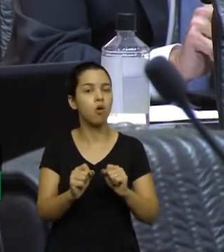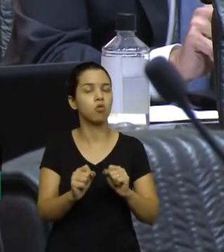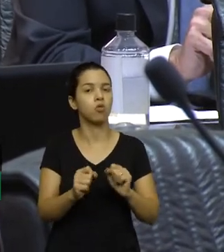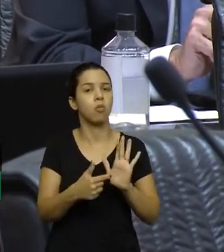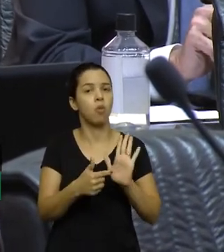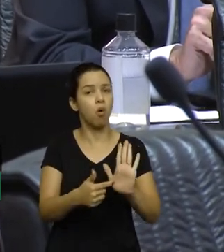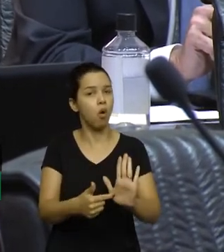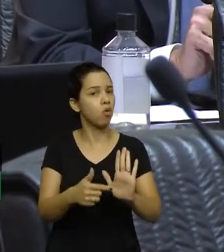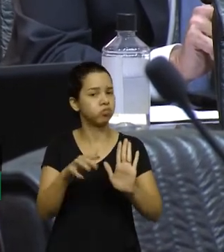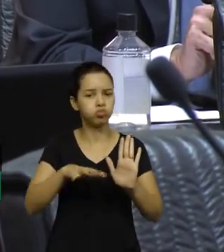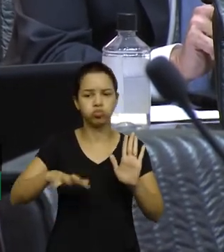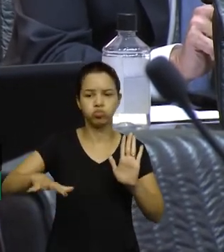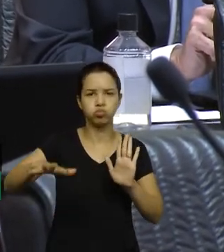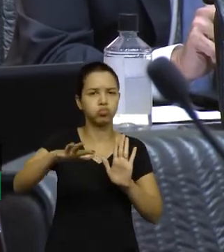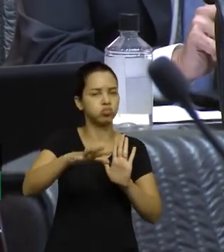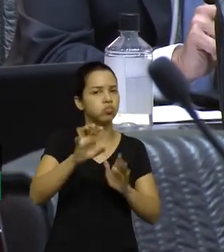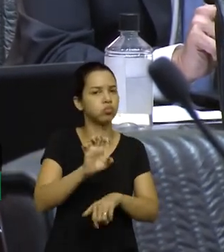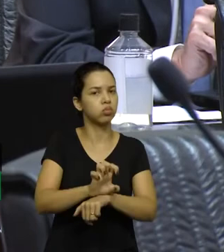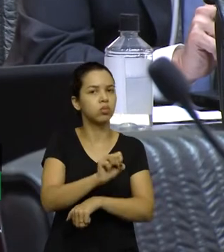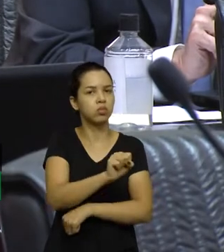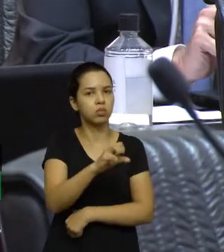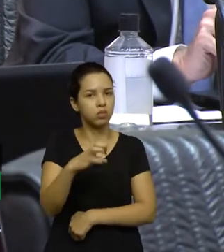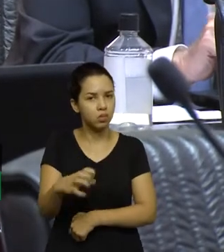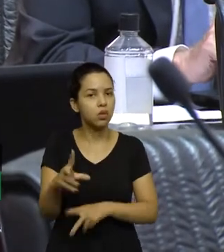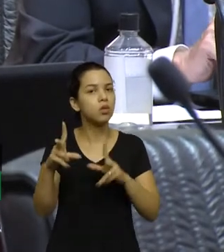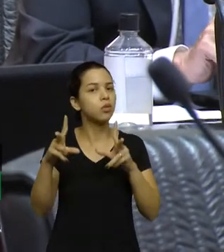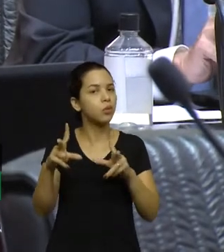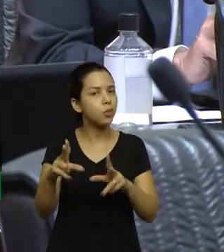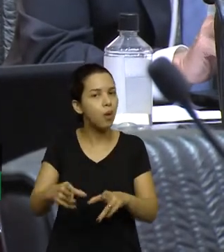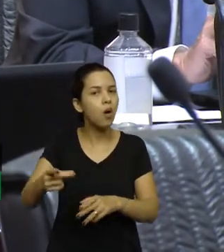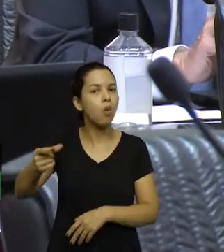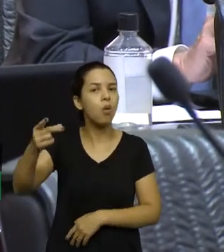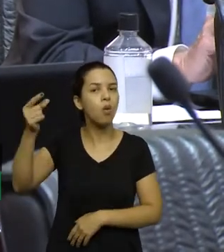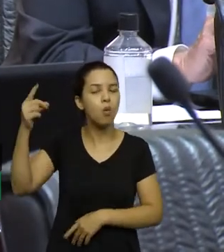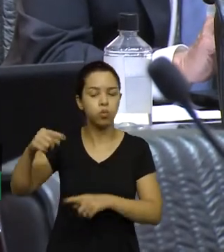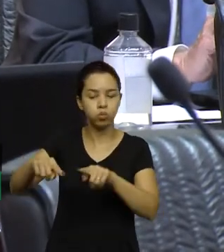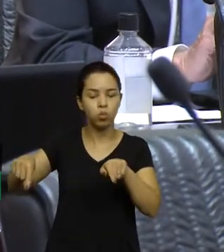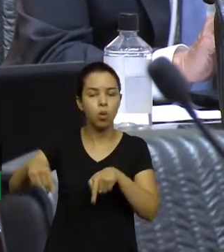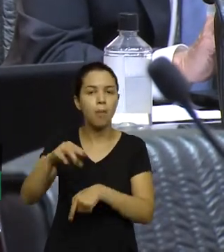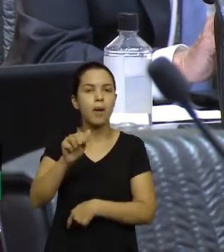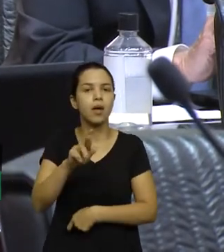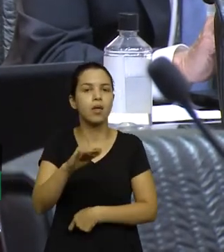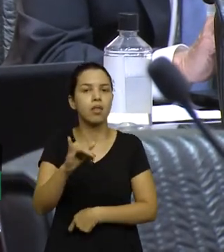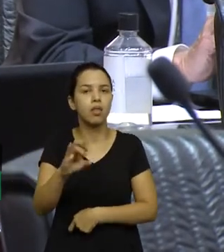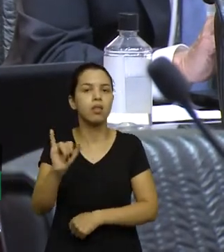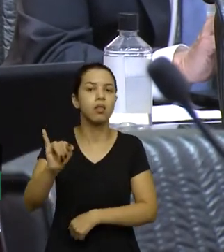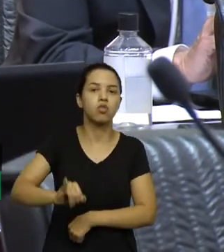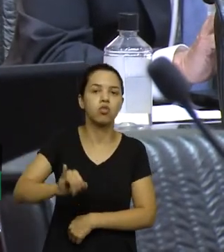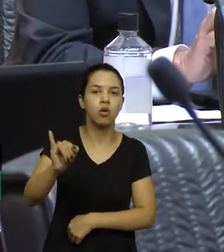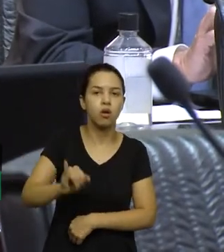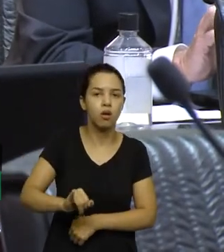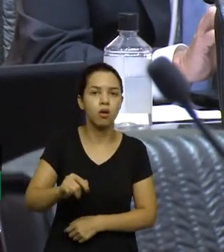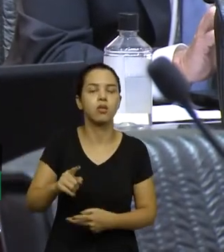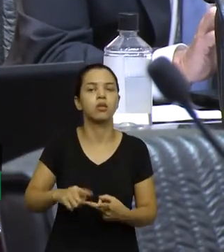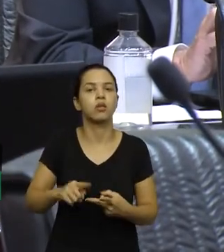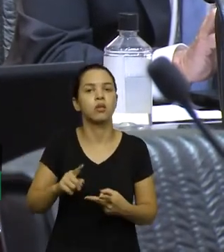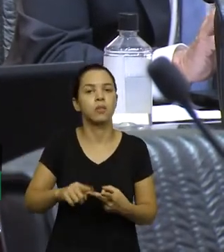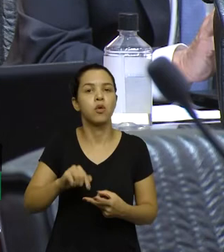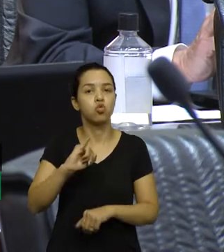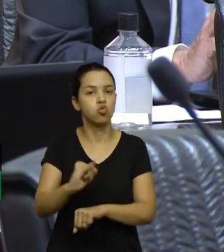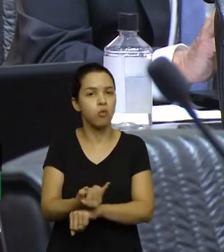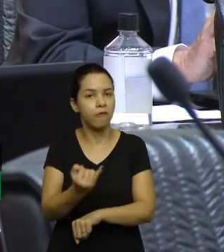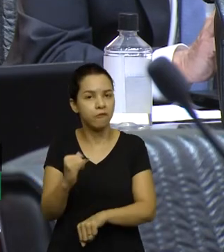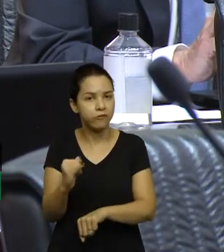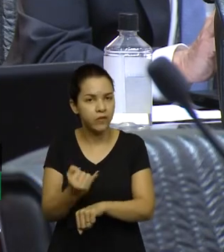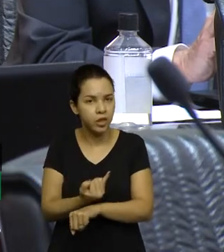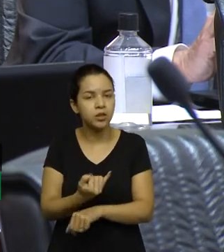Catarina. Situação igual na ala antiga do Marieta de Itajaí, No Hospital Hans-Dieter Schmidt, de Joinville,